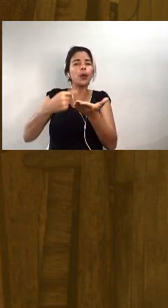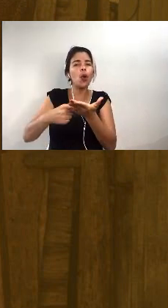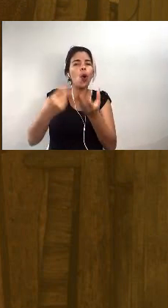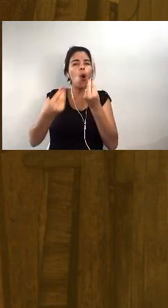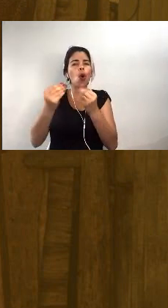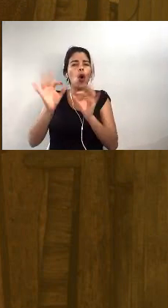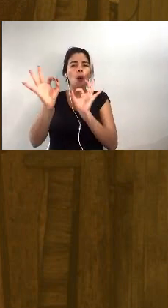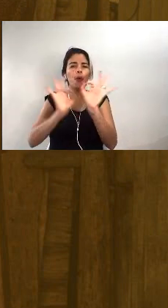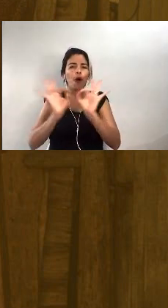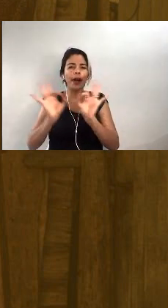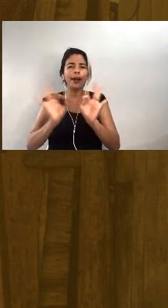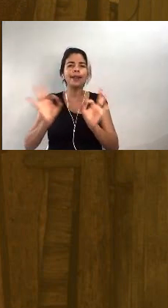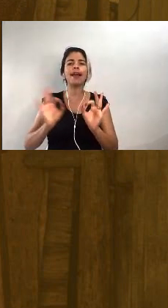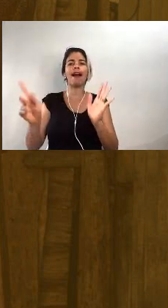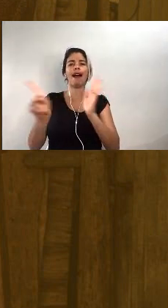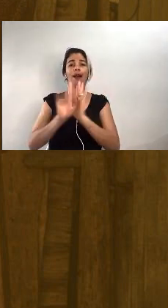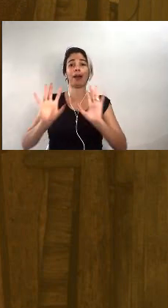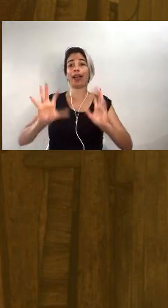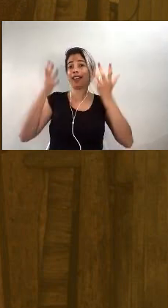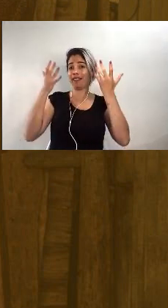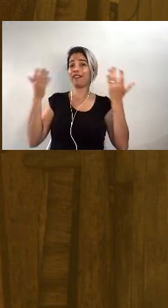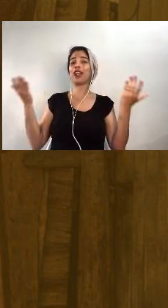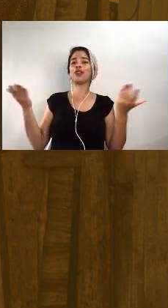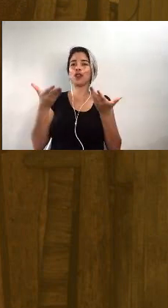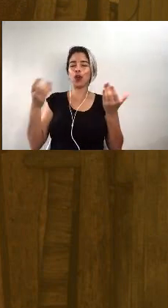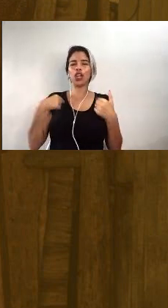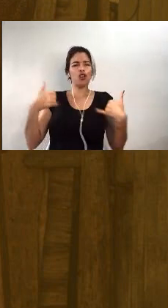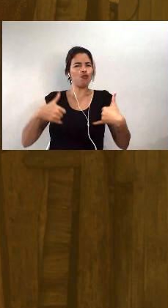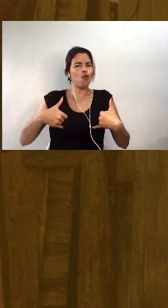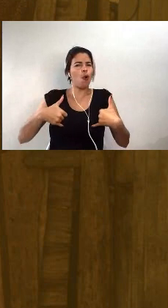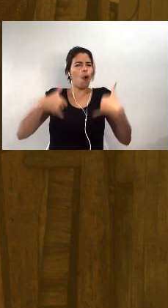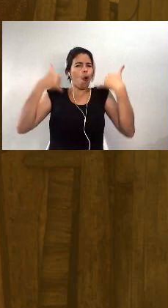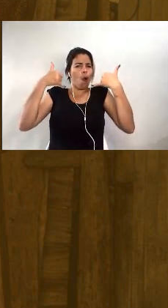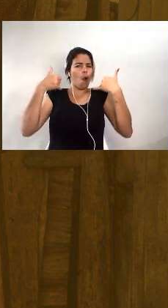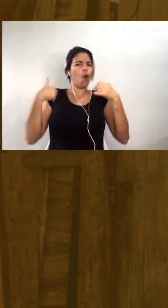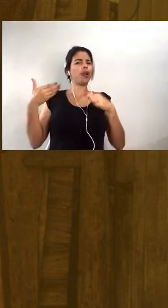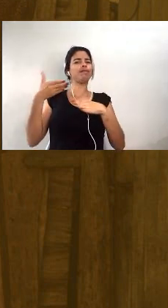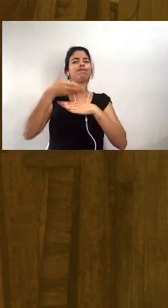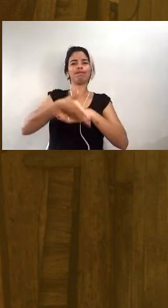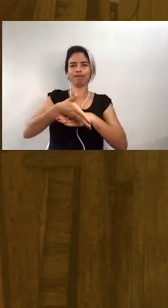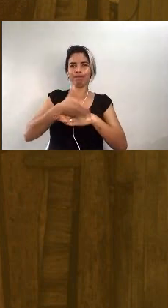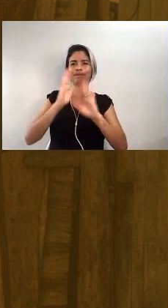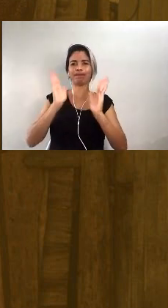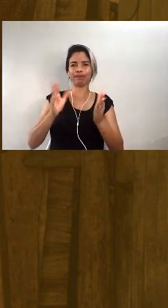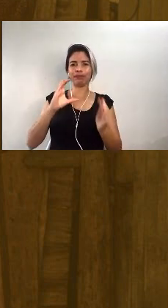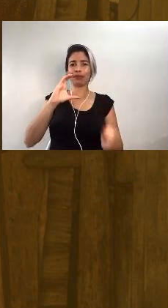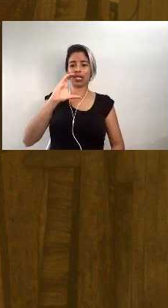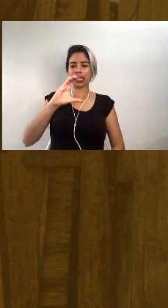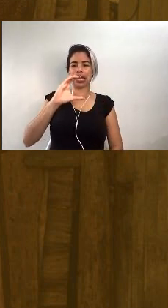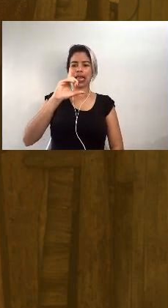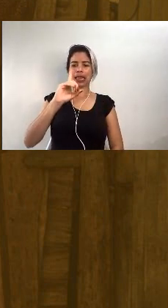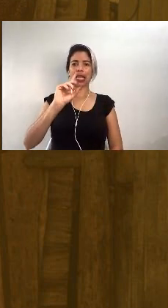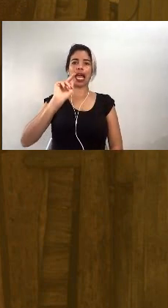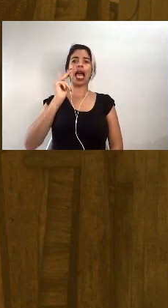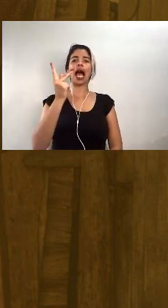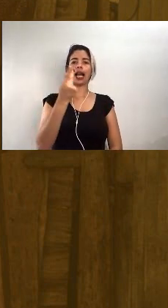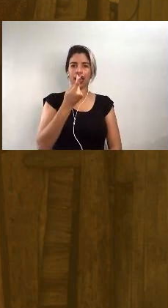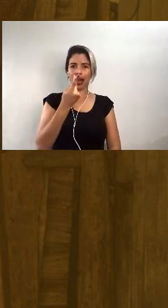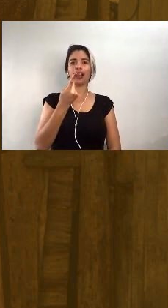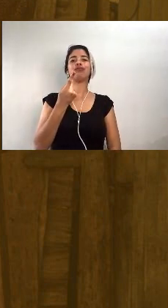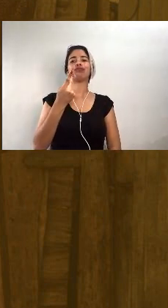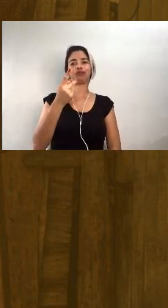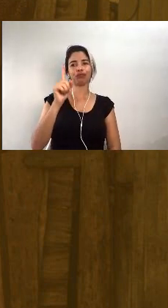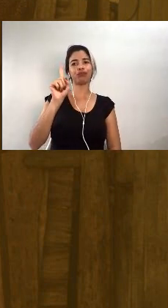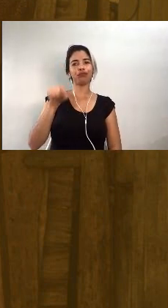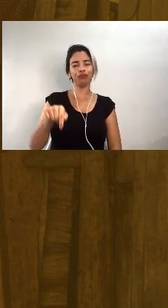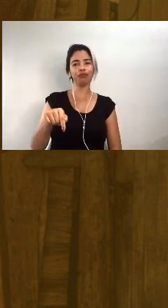coordenação da Eliane, também com quem eu tenho muito orgulho, né, de participar da CDH, que é coordenado por ela,